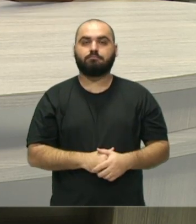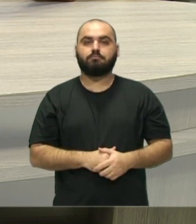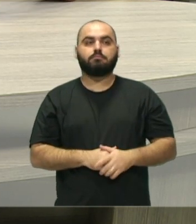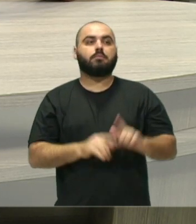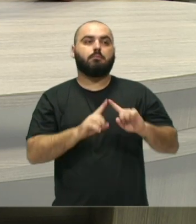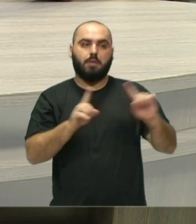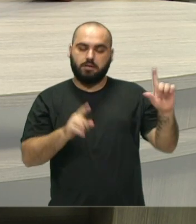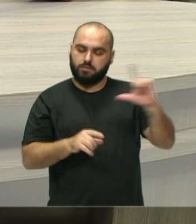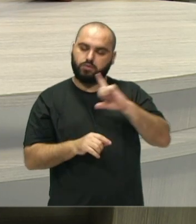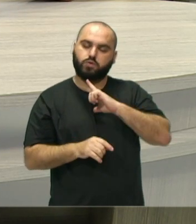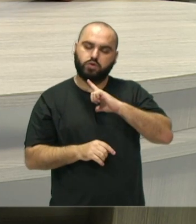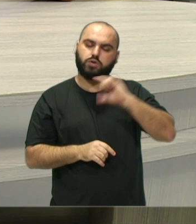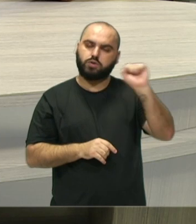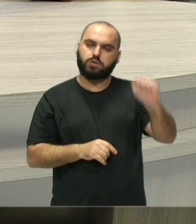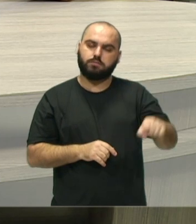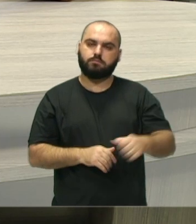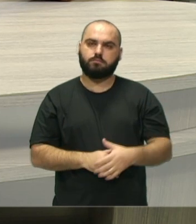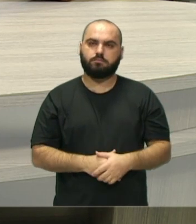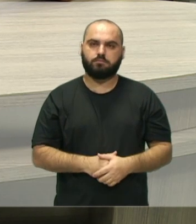sim.